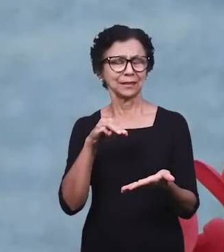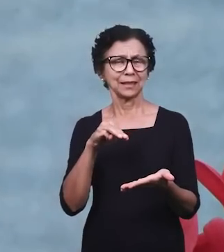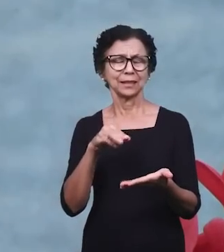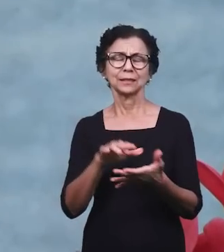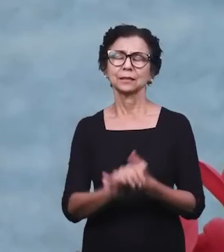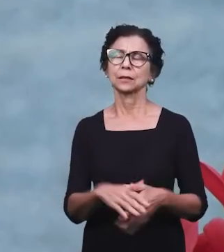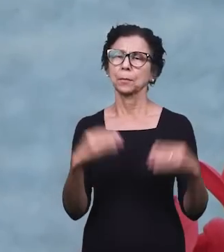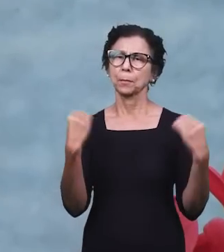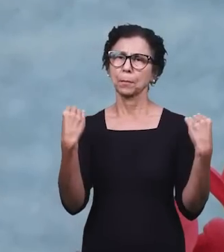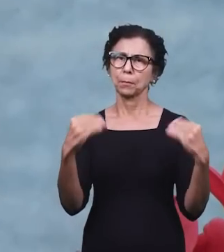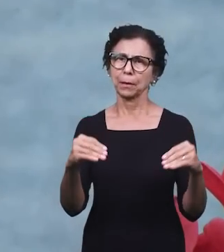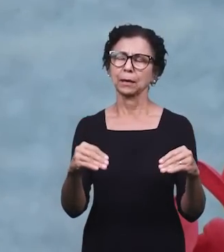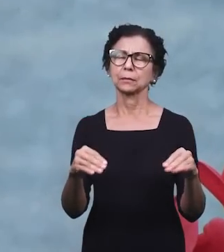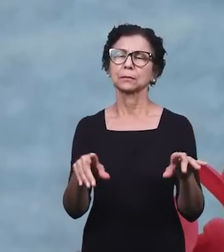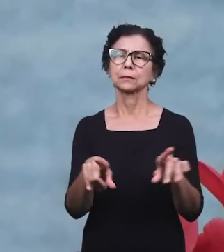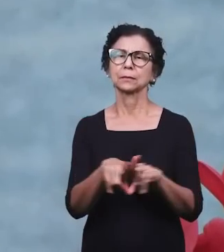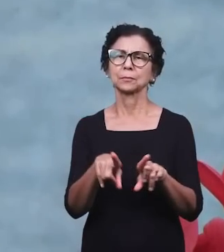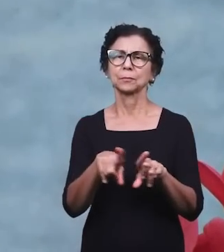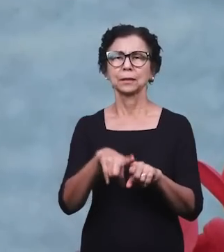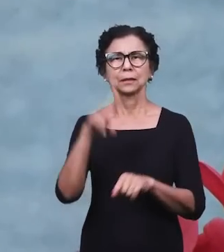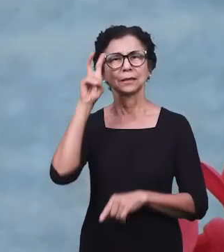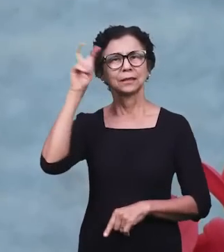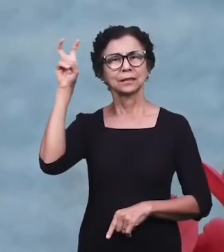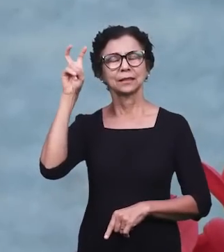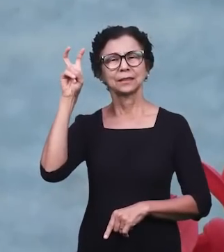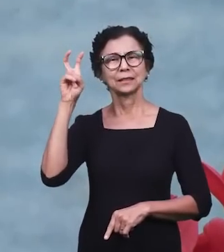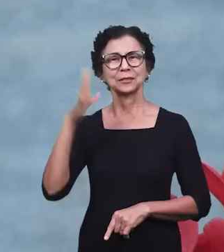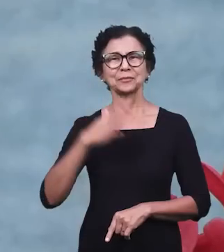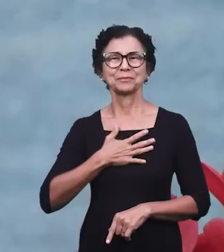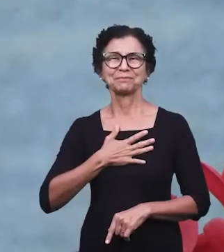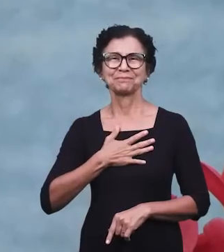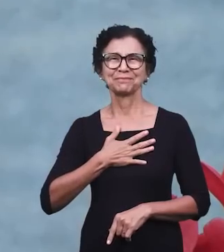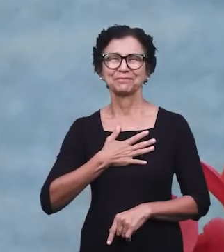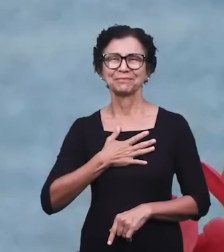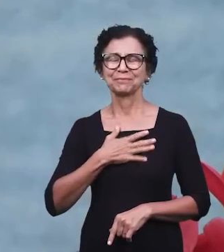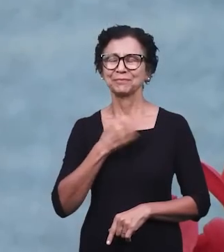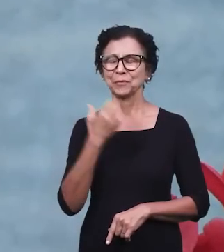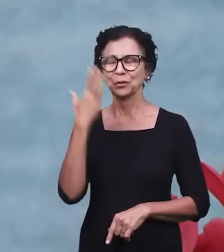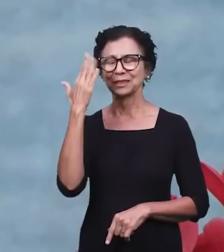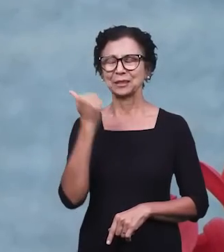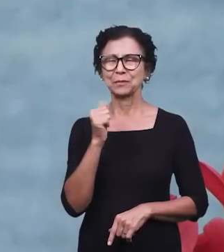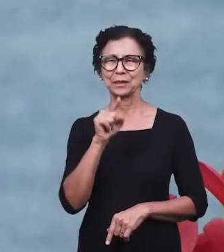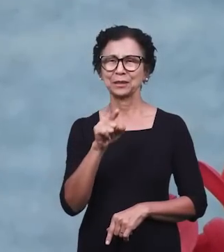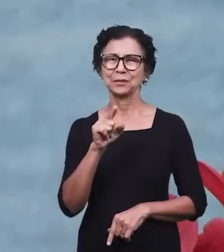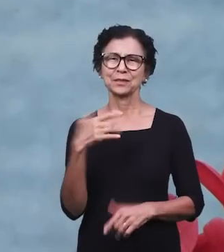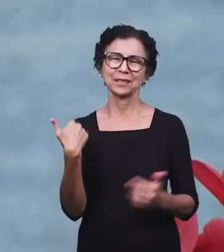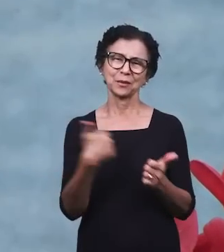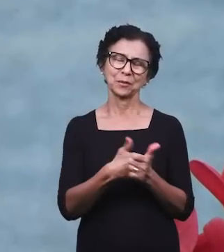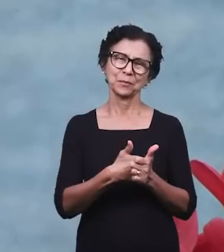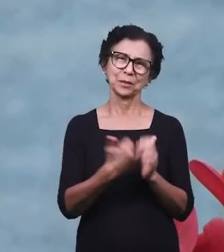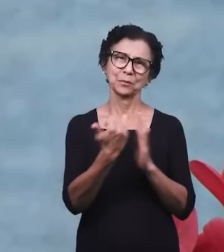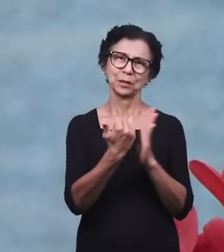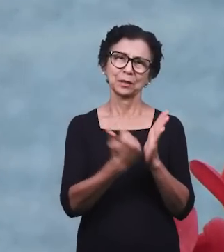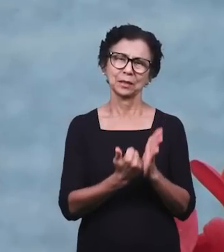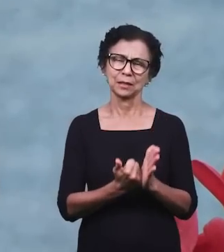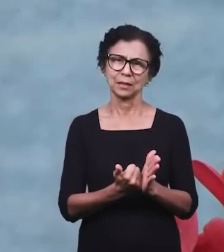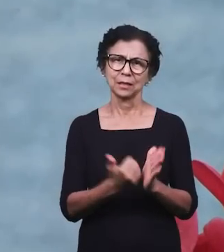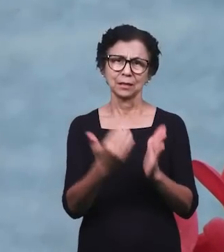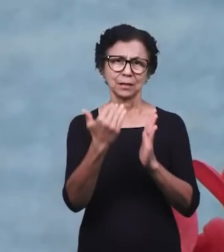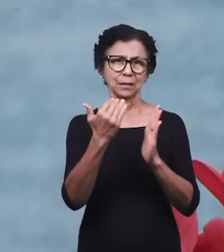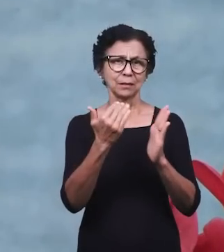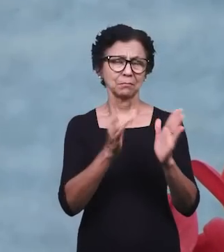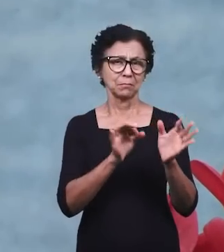postado neste dia e a gente se alegra de saber que você está aí do outro lado. Esse é um programa feito para jovens, feito